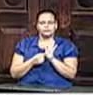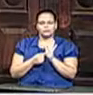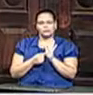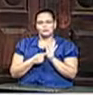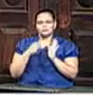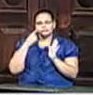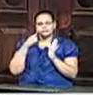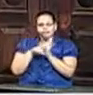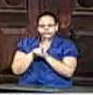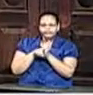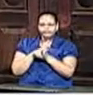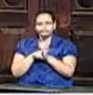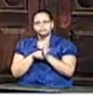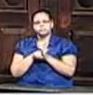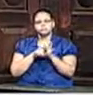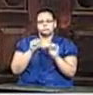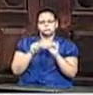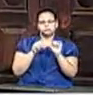revisões.